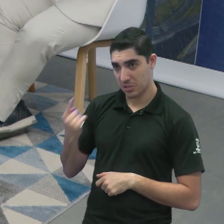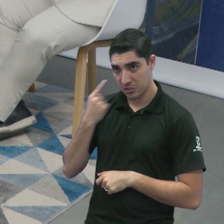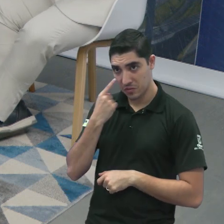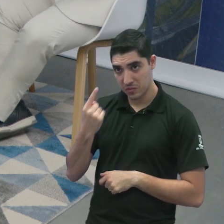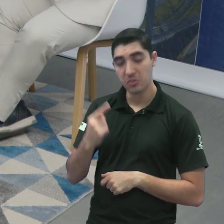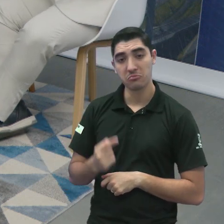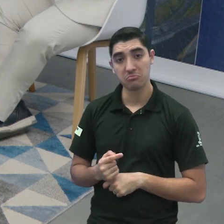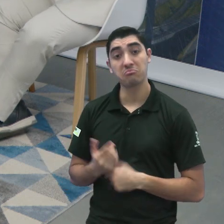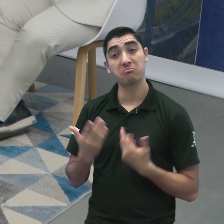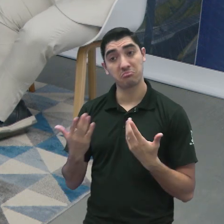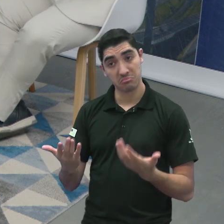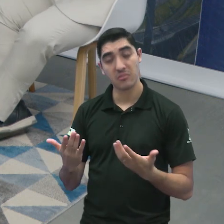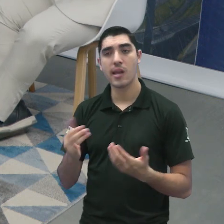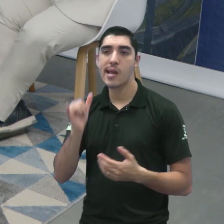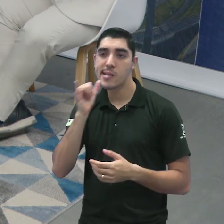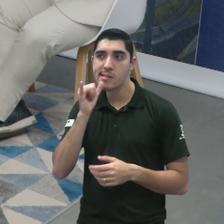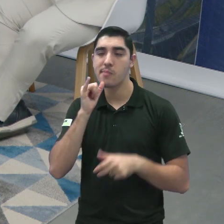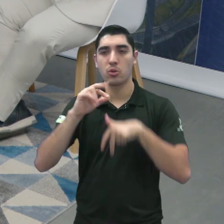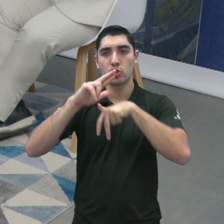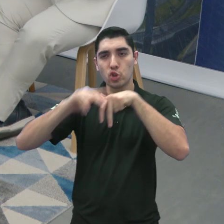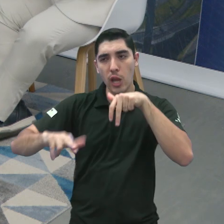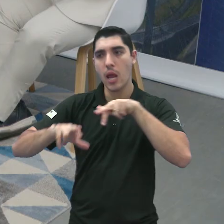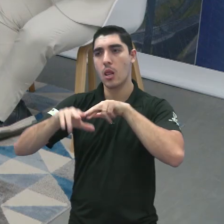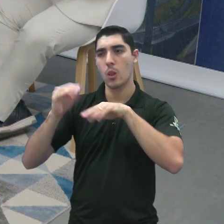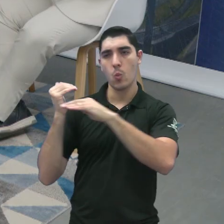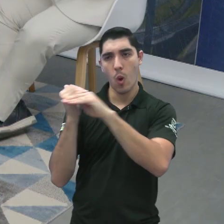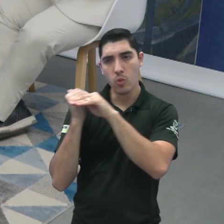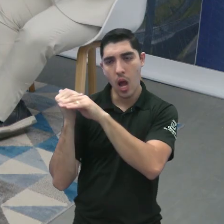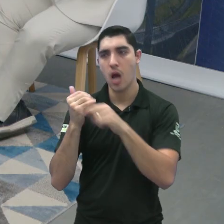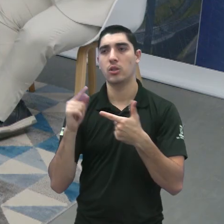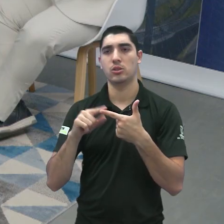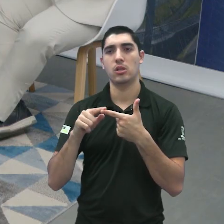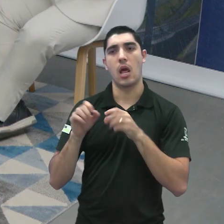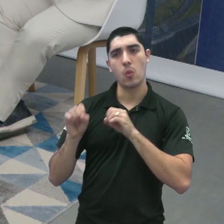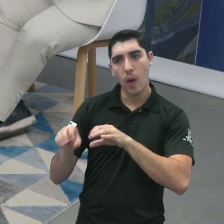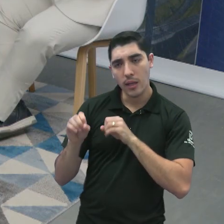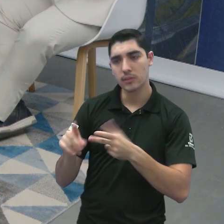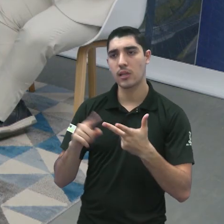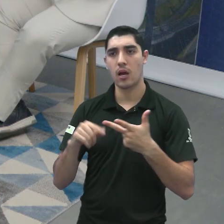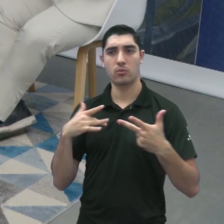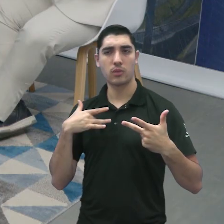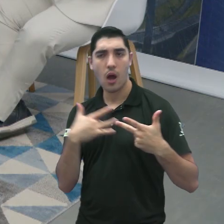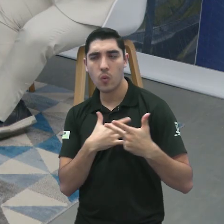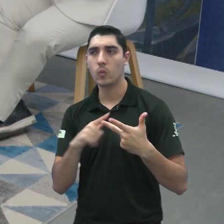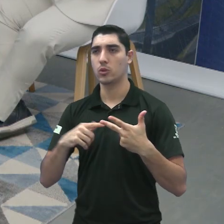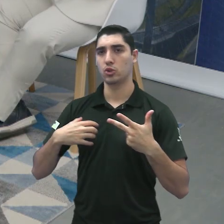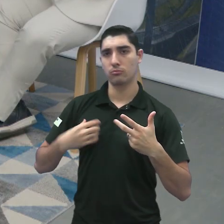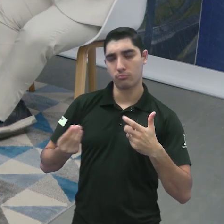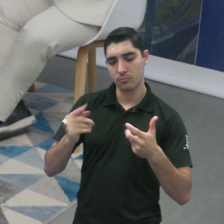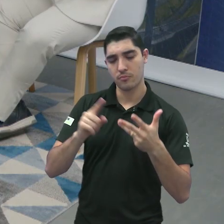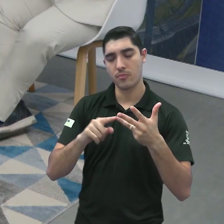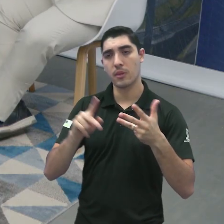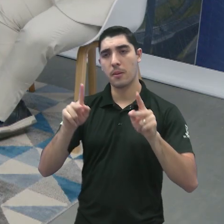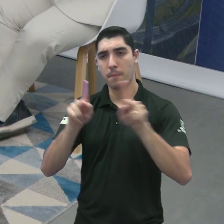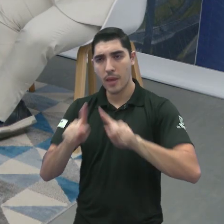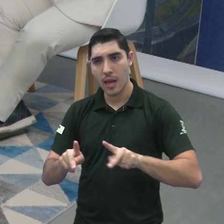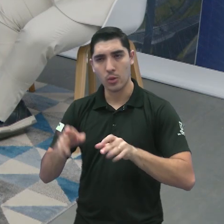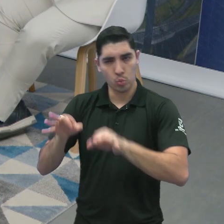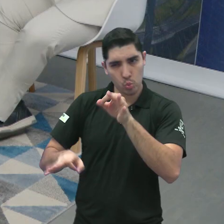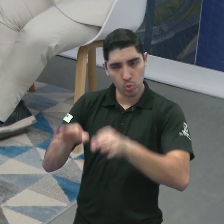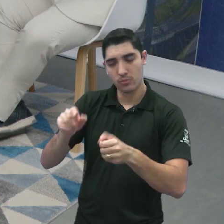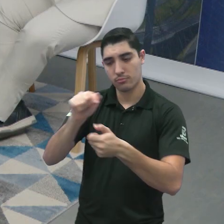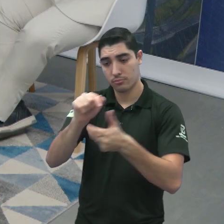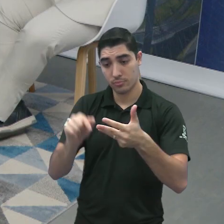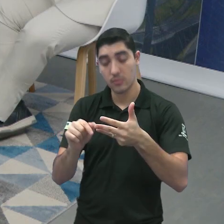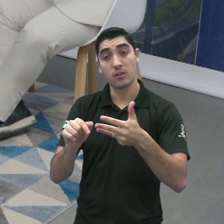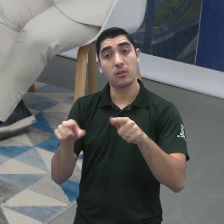realmente a igualdade de gênero, educação de qualidade, boa saúde e bem-estar, paz, justiça e também